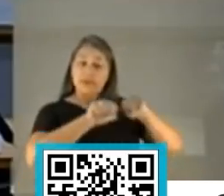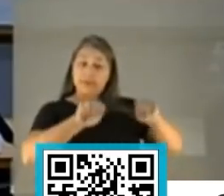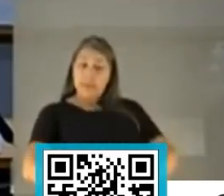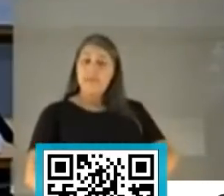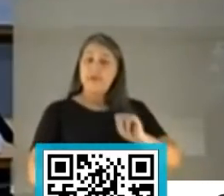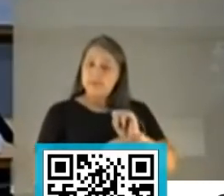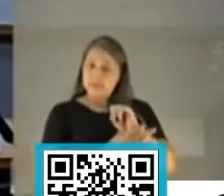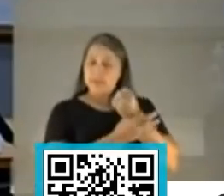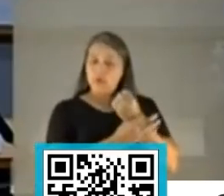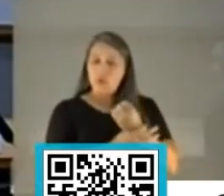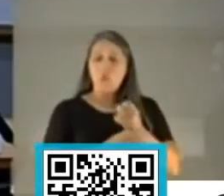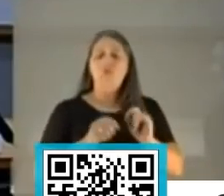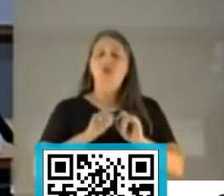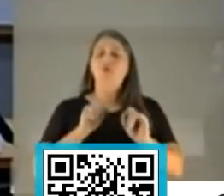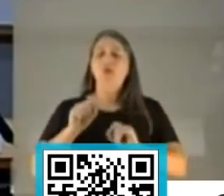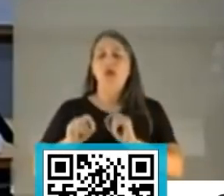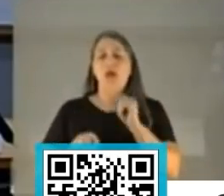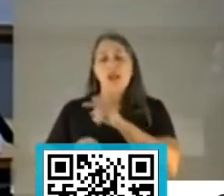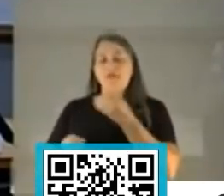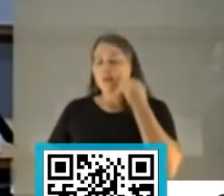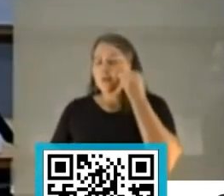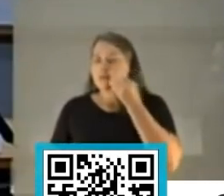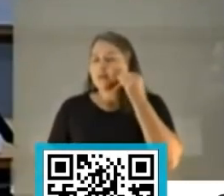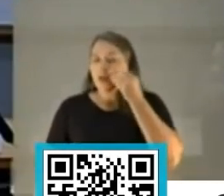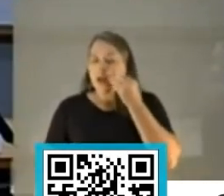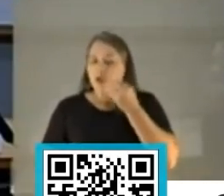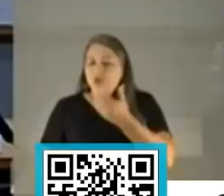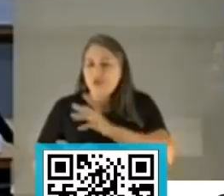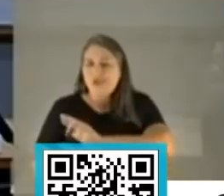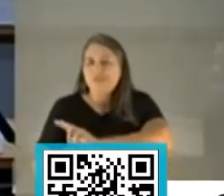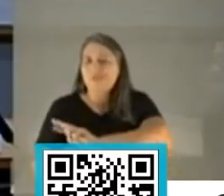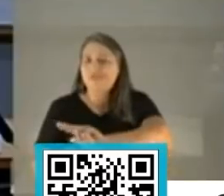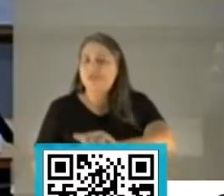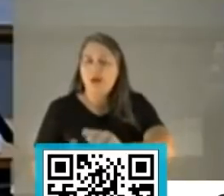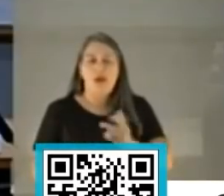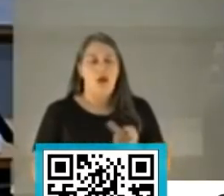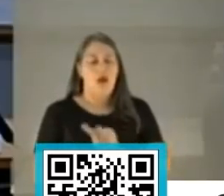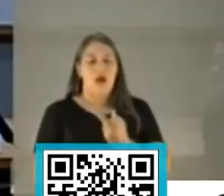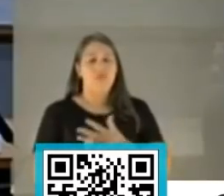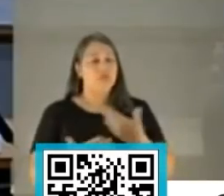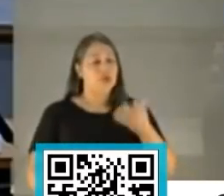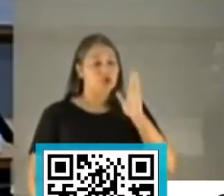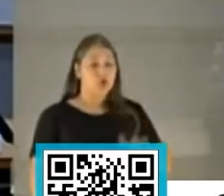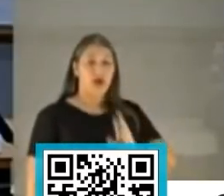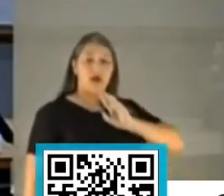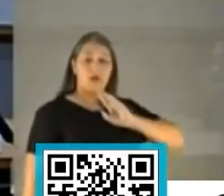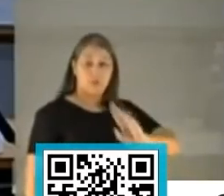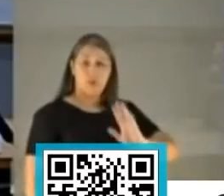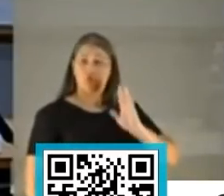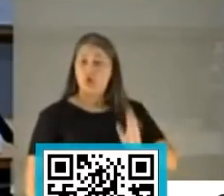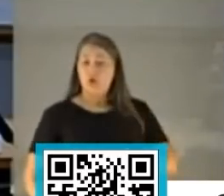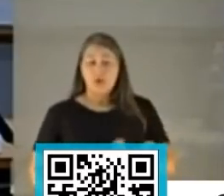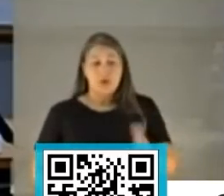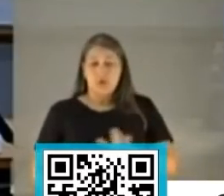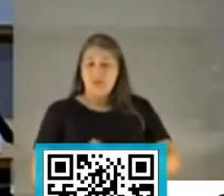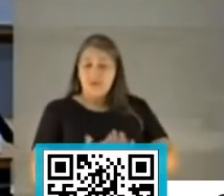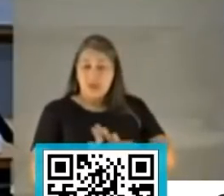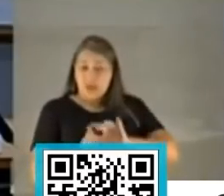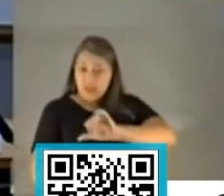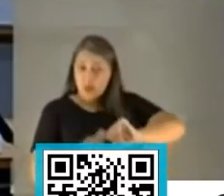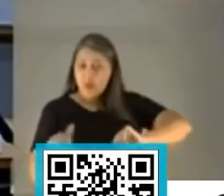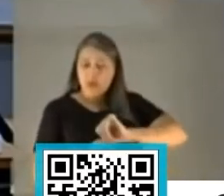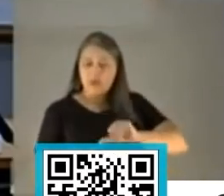simulações completamente indevidas fora de contexto epidemiológico sou responde isso Responde que às vezes não houve